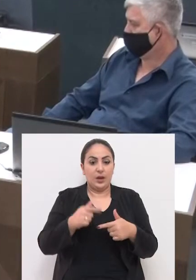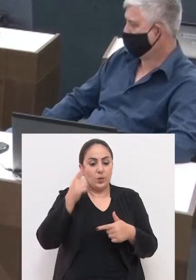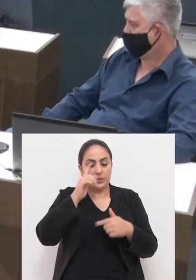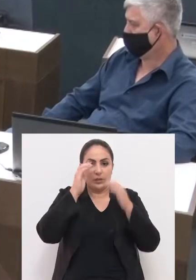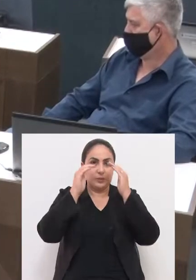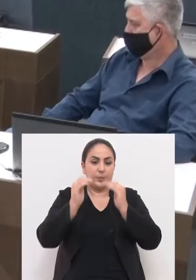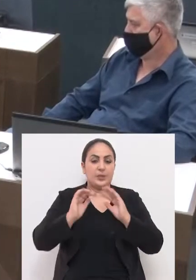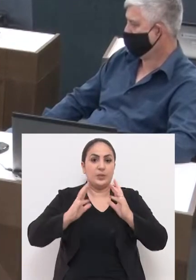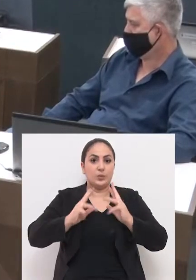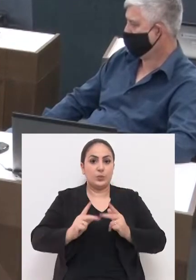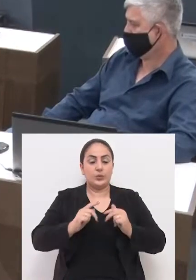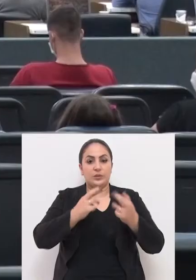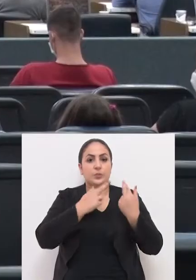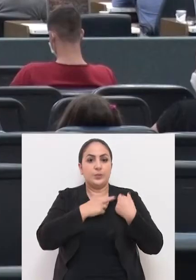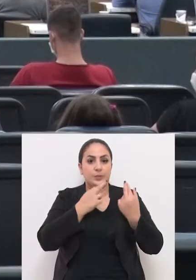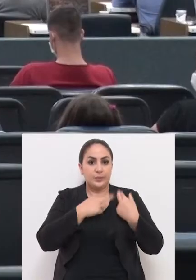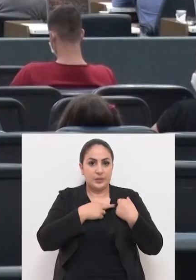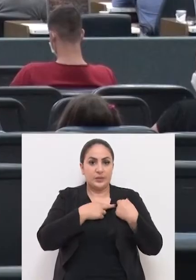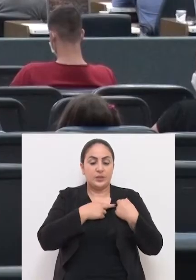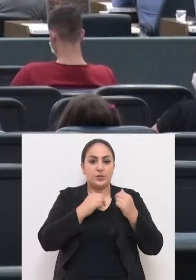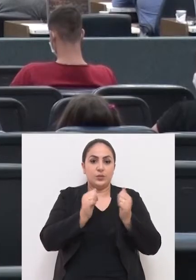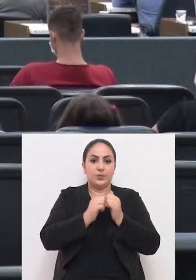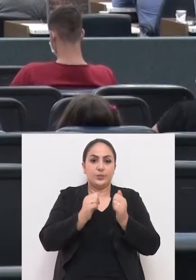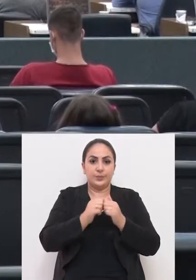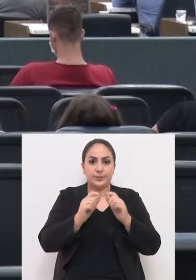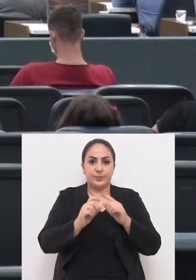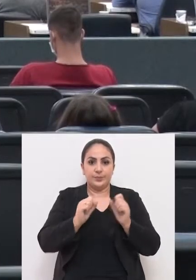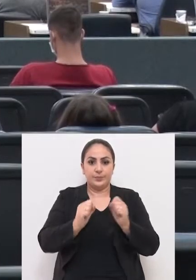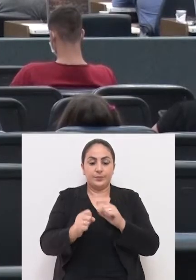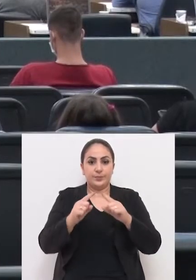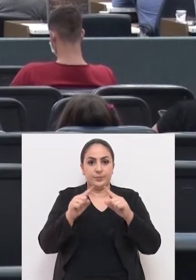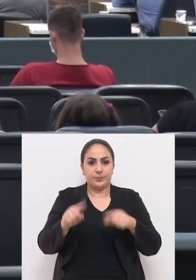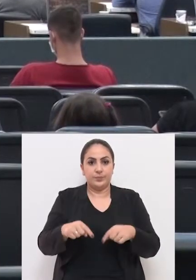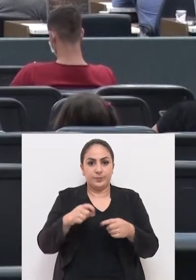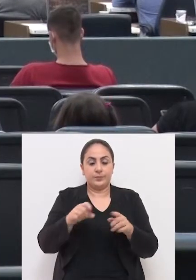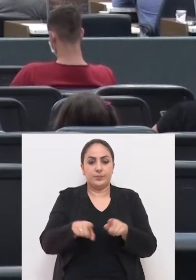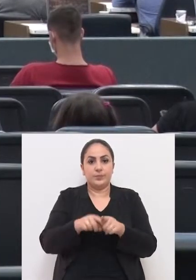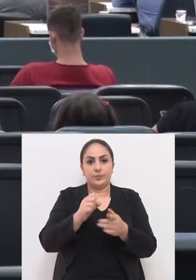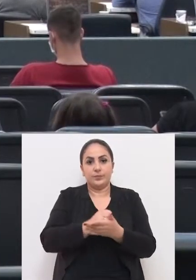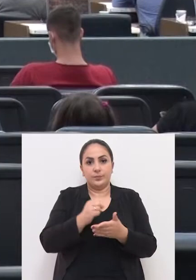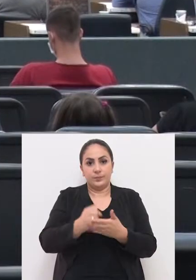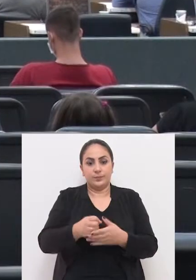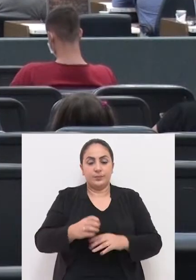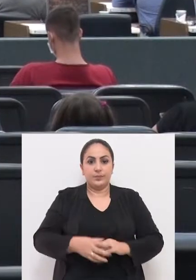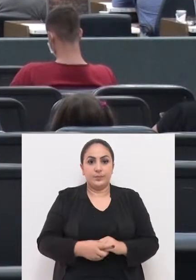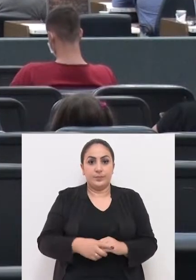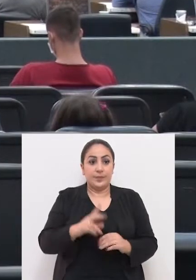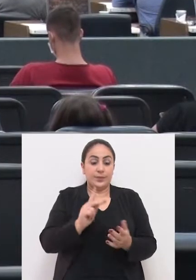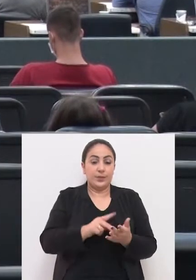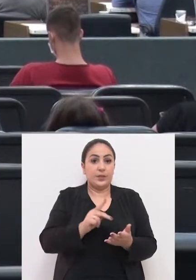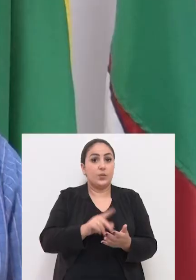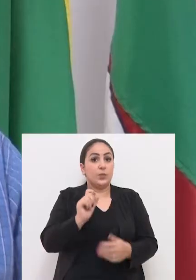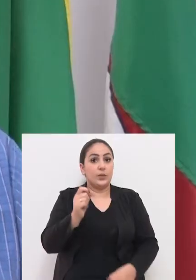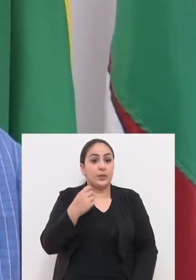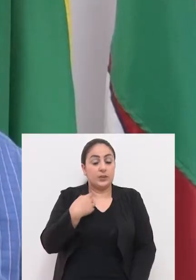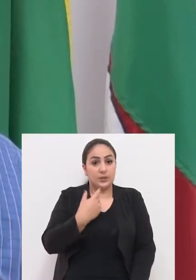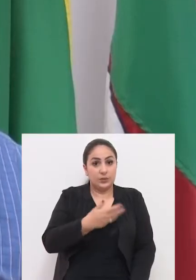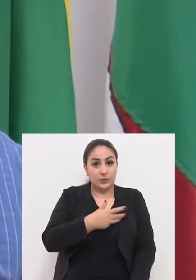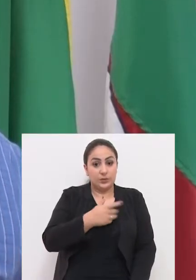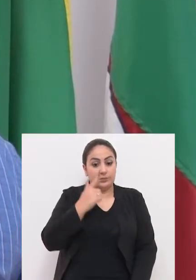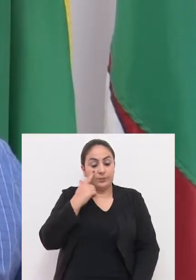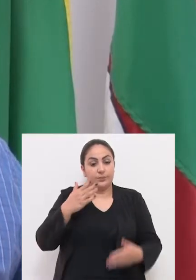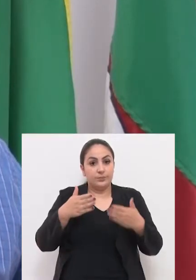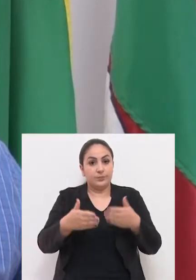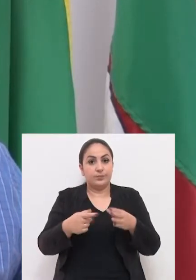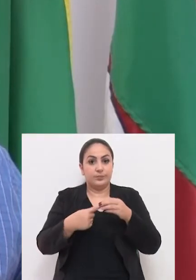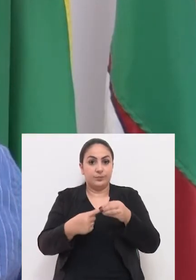de serviços a cumprirem com suas obrigações perante o poder público e os contratados. Na verdade, o que